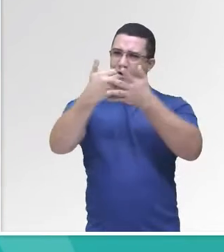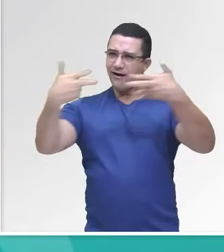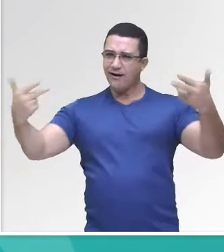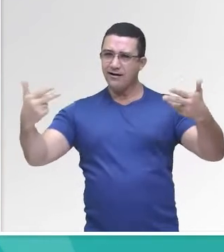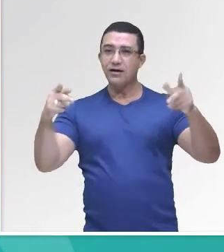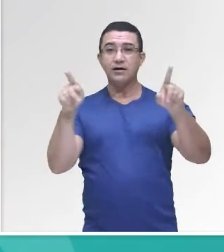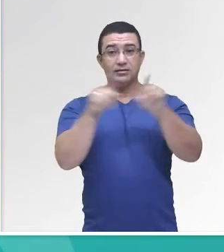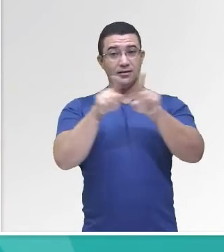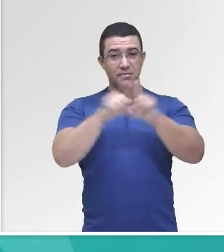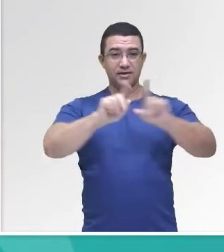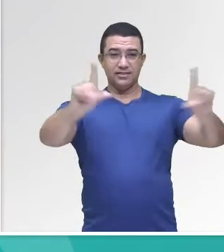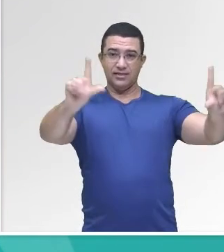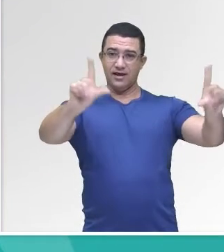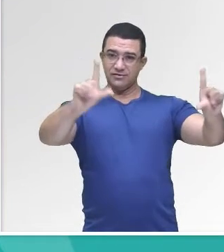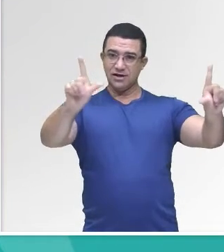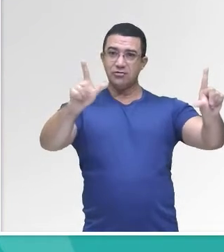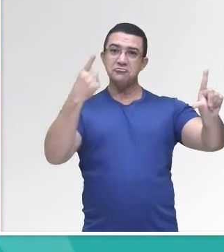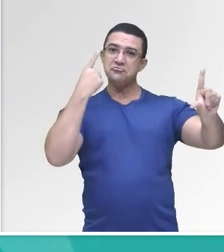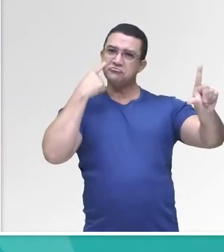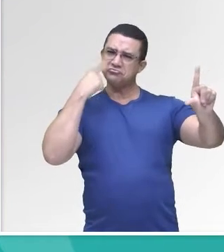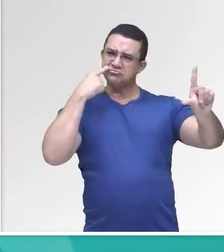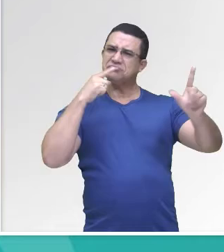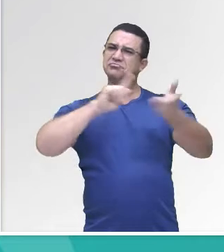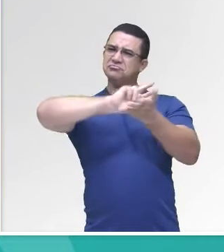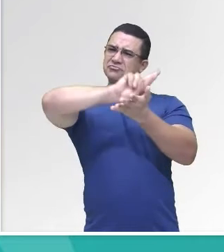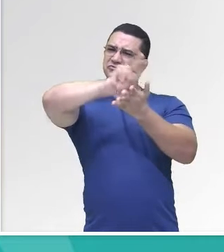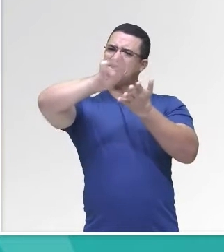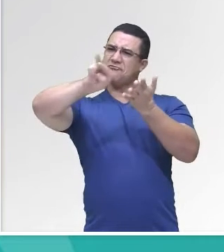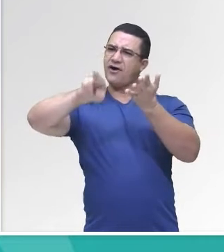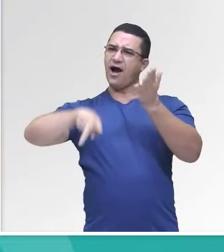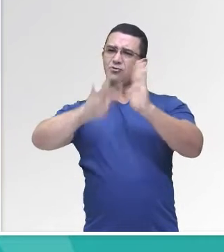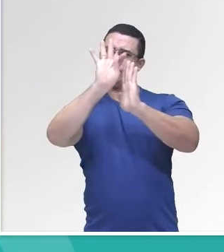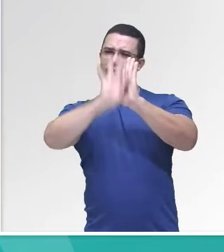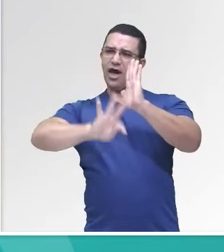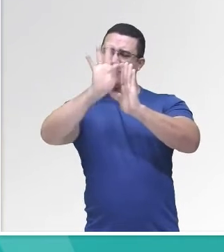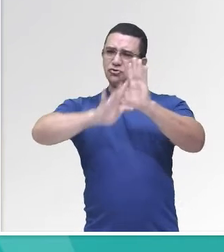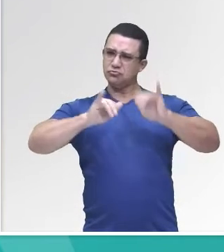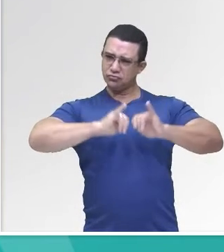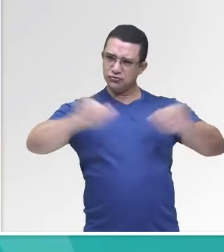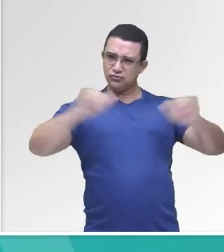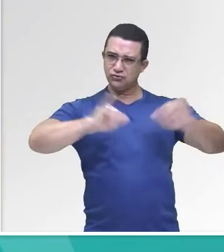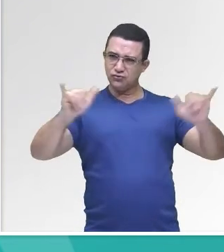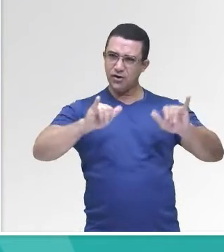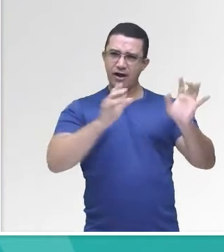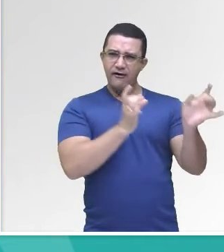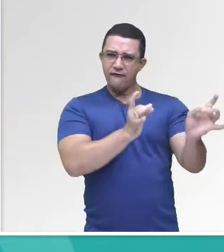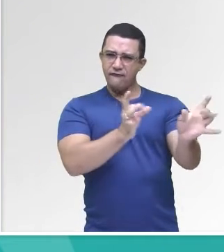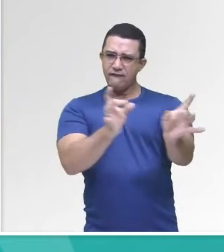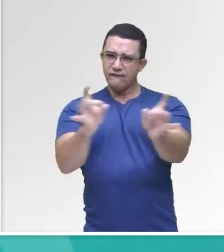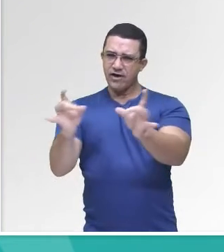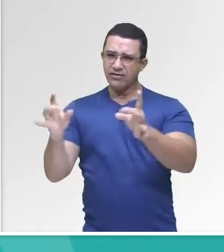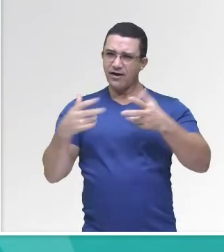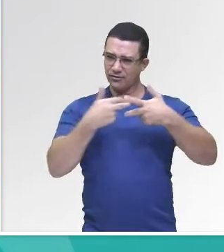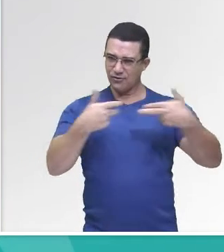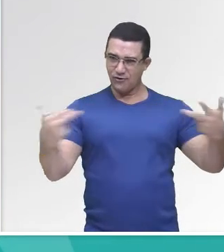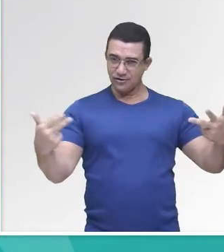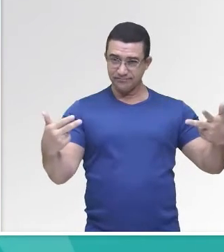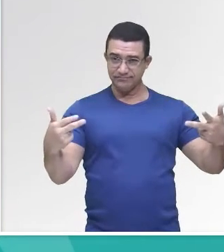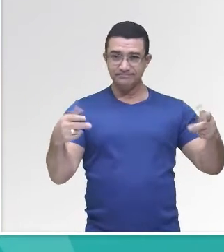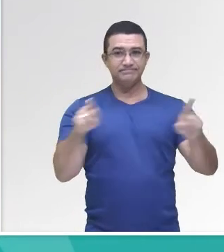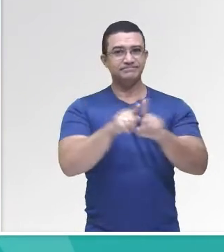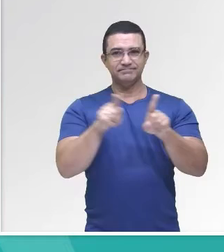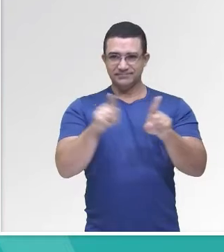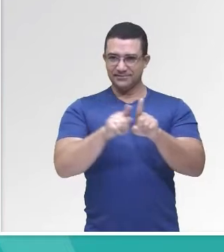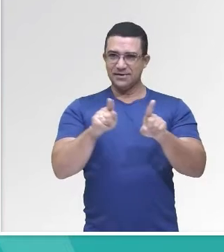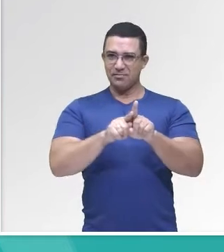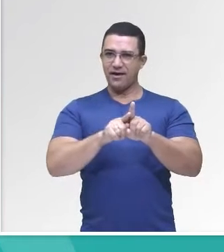de anúncios. Não é isso? Isso são textos, gente. São textos publicitários. Ou quando a gente está na internet,